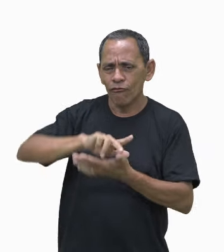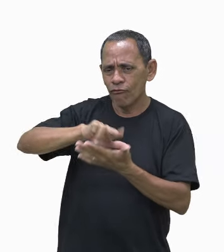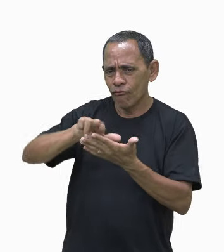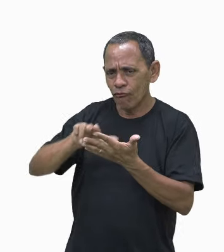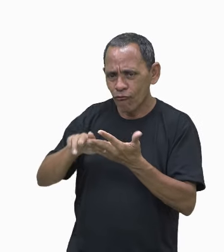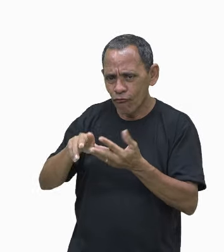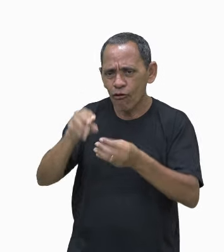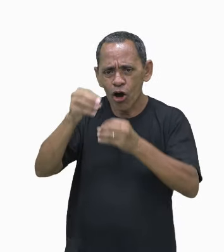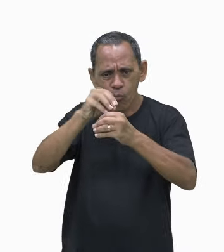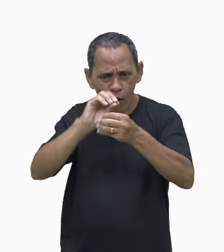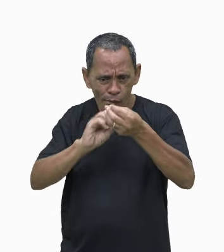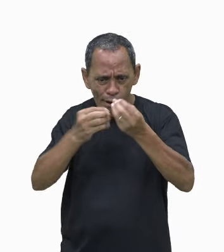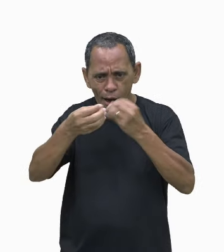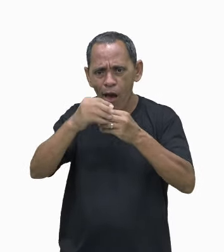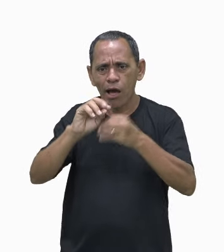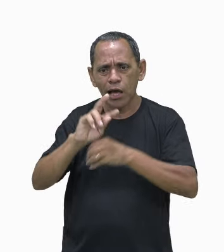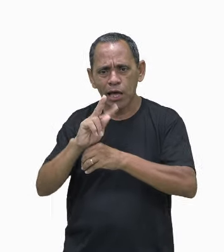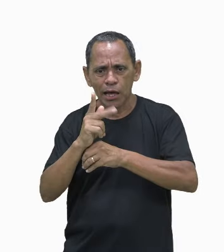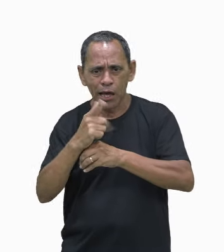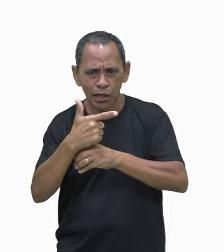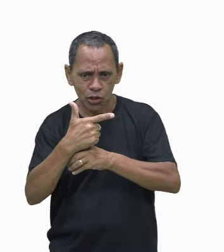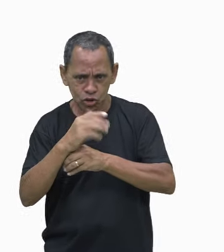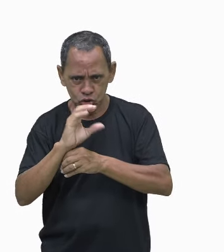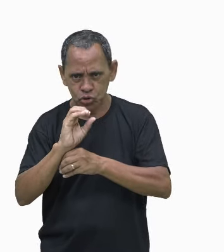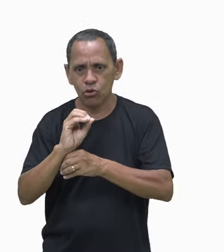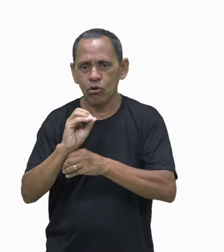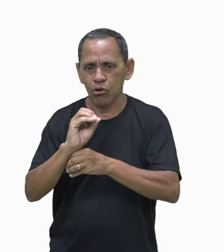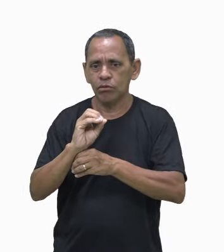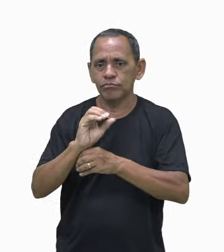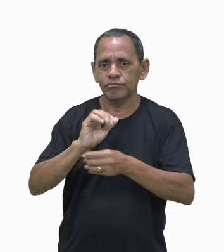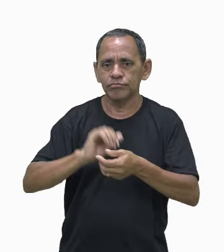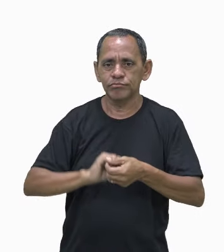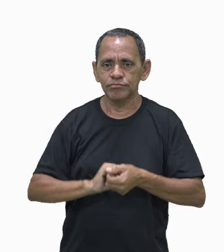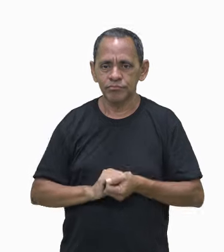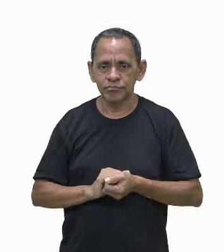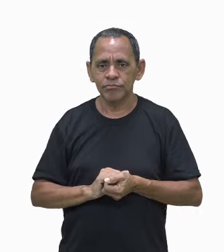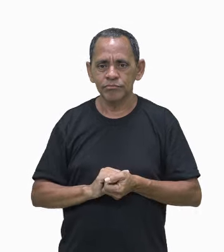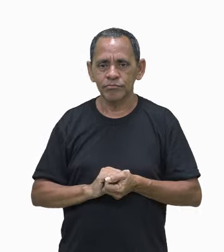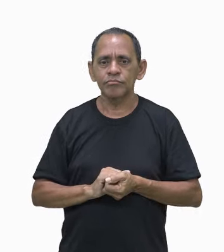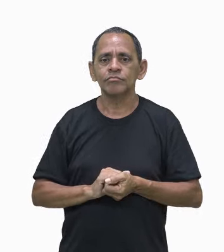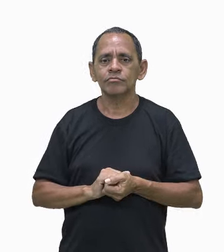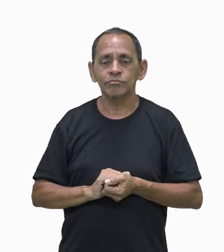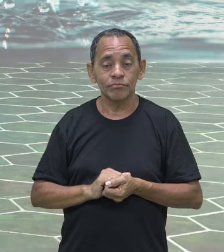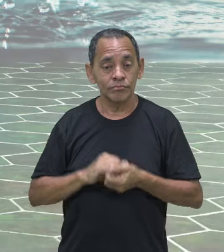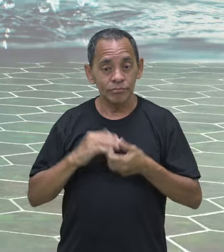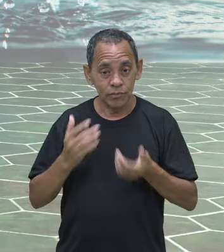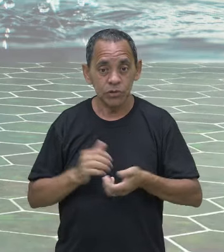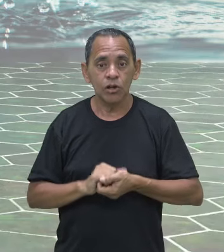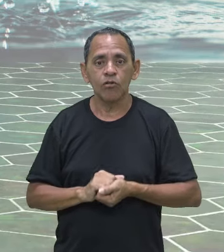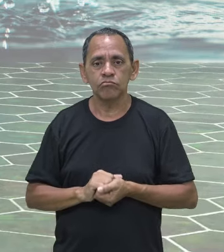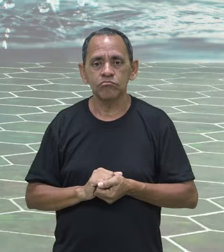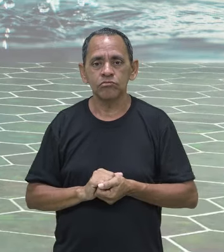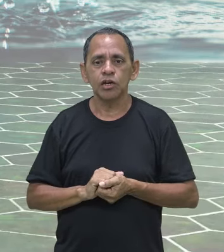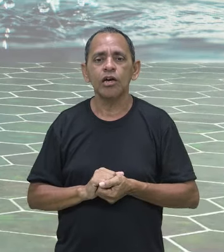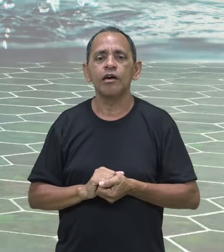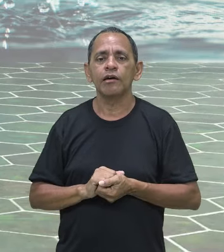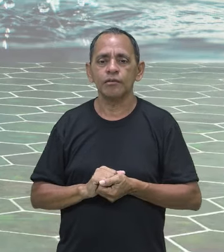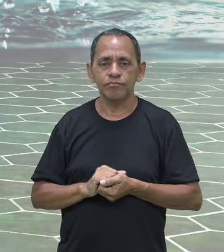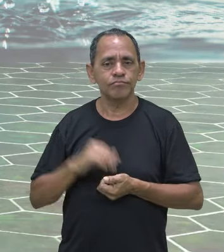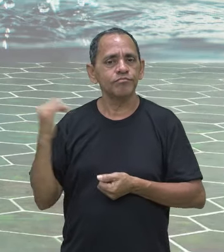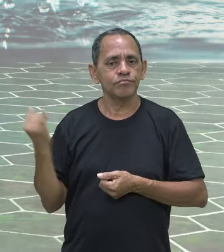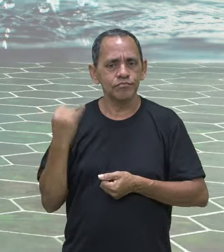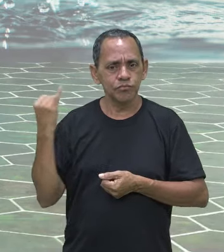São centenas, milhares de moléculas de H2O e que assim ela se torna essencial para